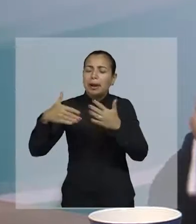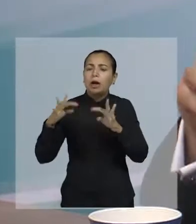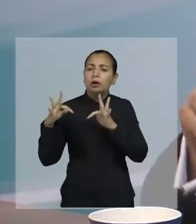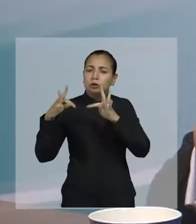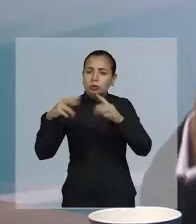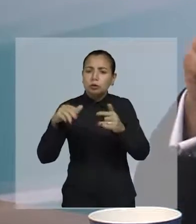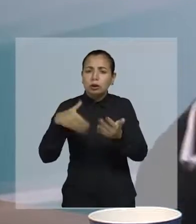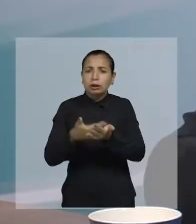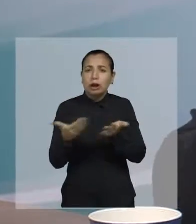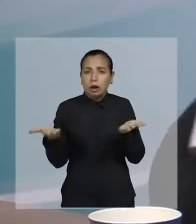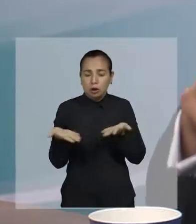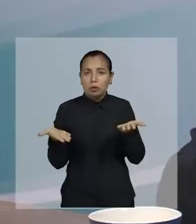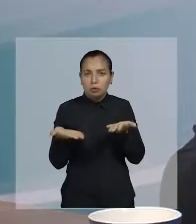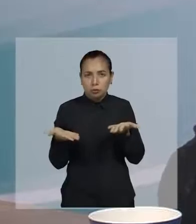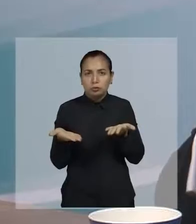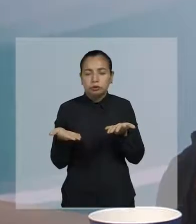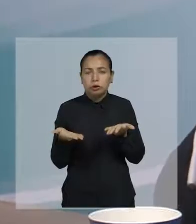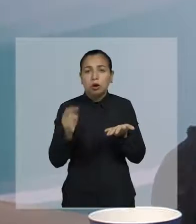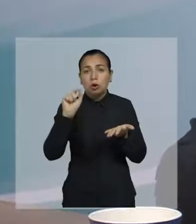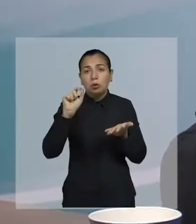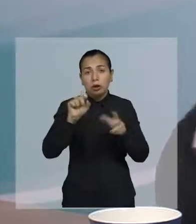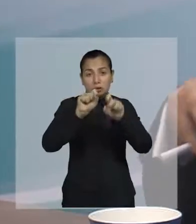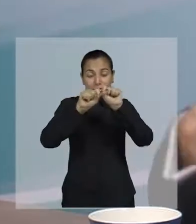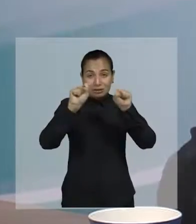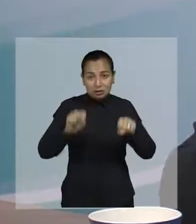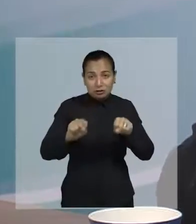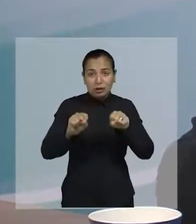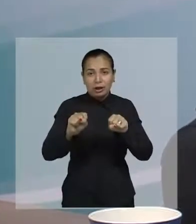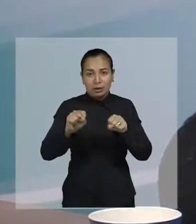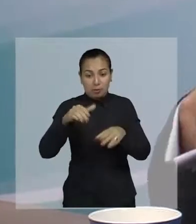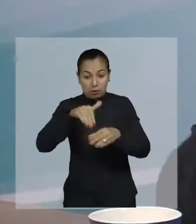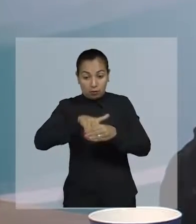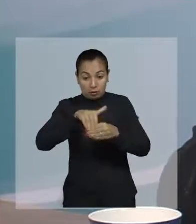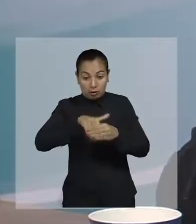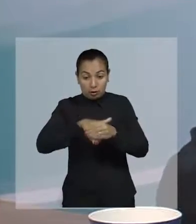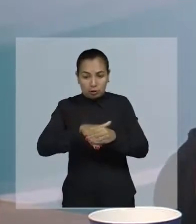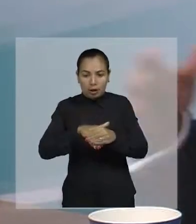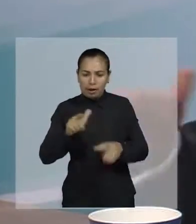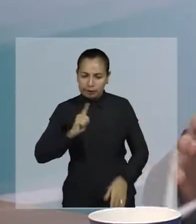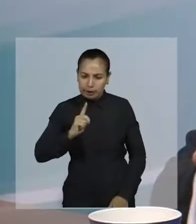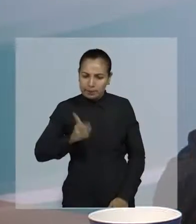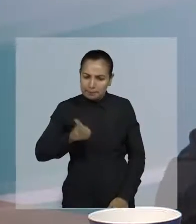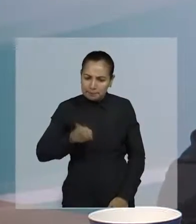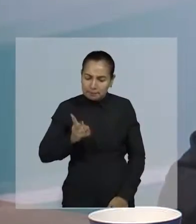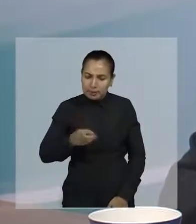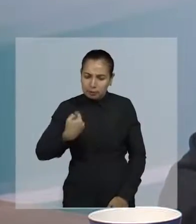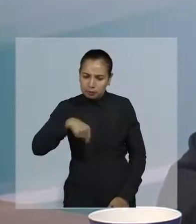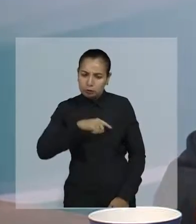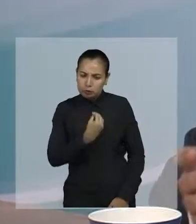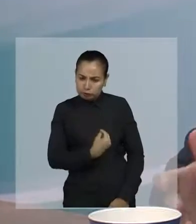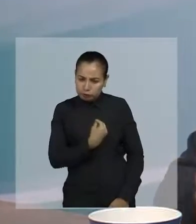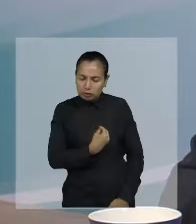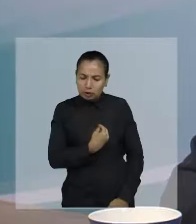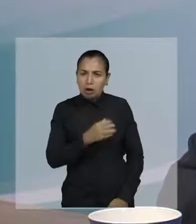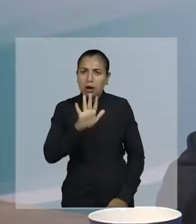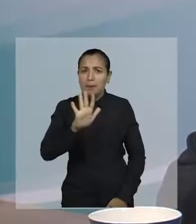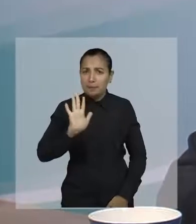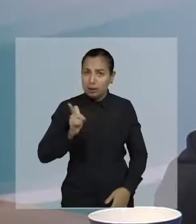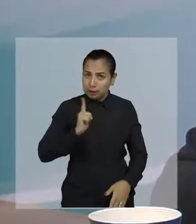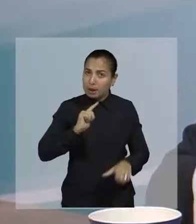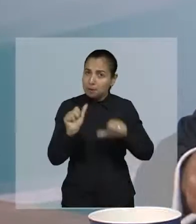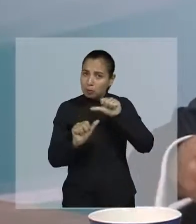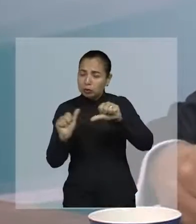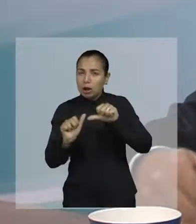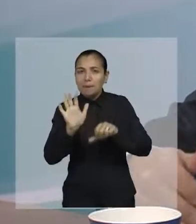imaginar, pragmatismo, enquanto o sistema eleitoral continuar sendo o mesmo que nós temos e as mudanças existiram, mas ainda